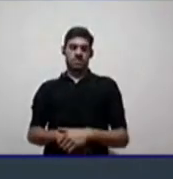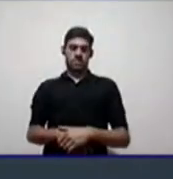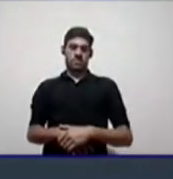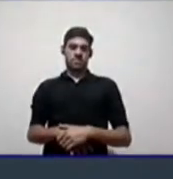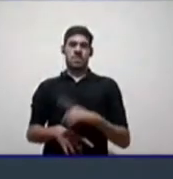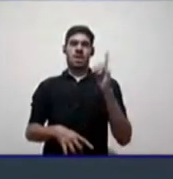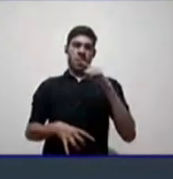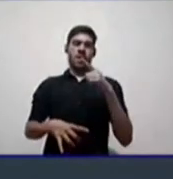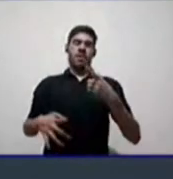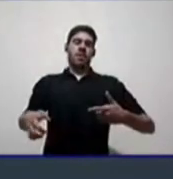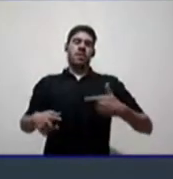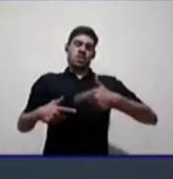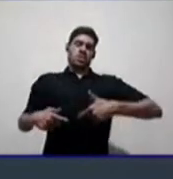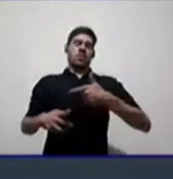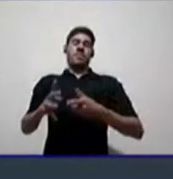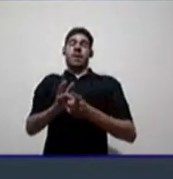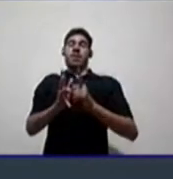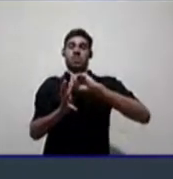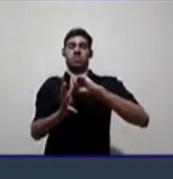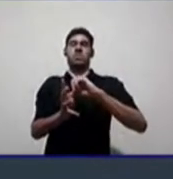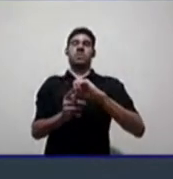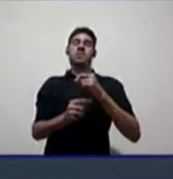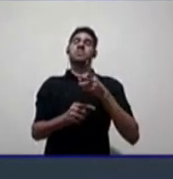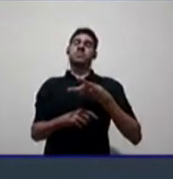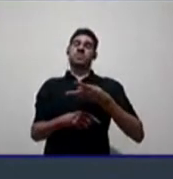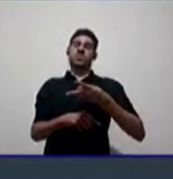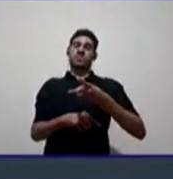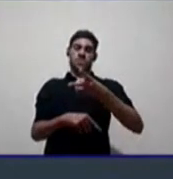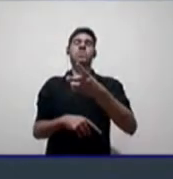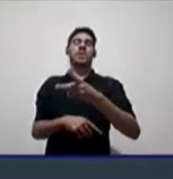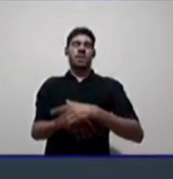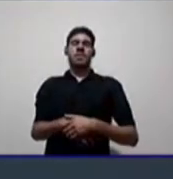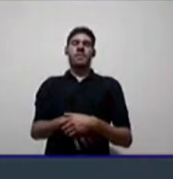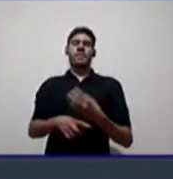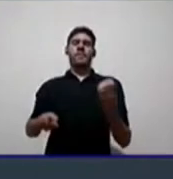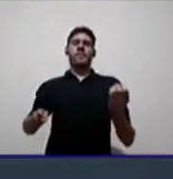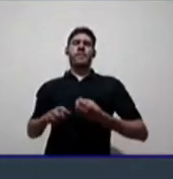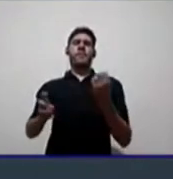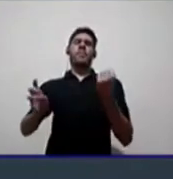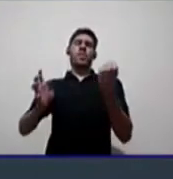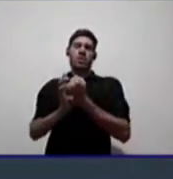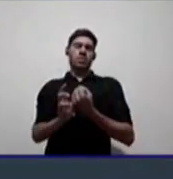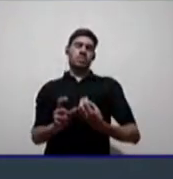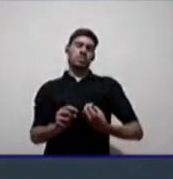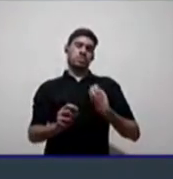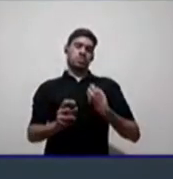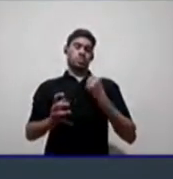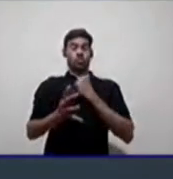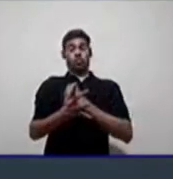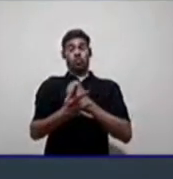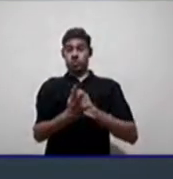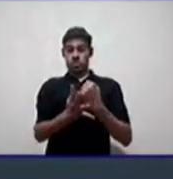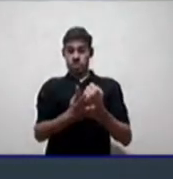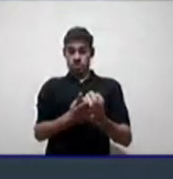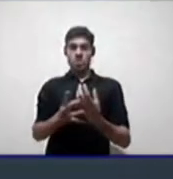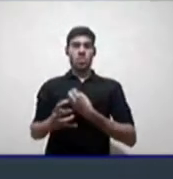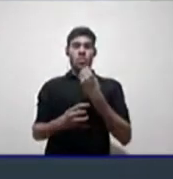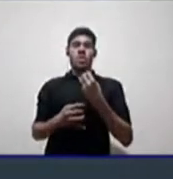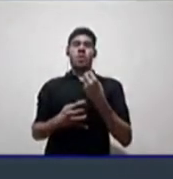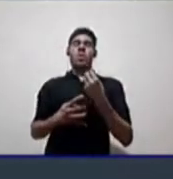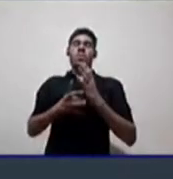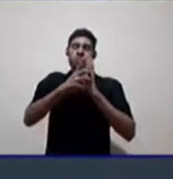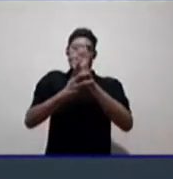de serviços anterior e continuada, na medida em que há registro da presente contratação na prestação de contas